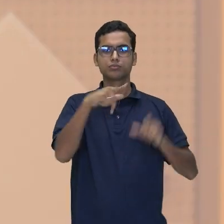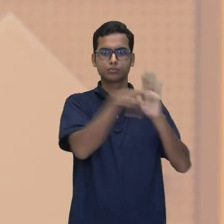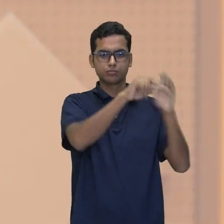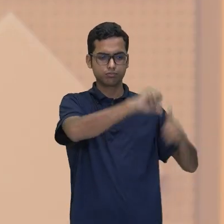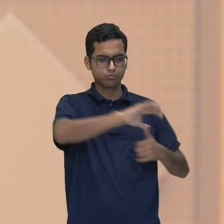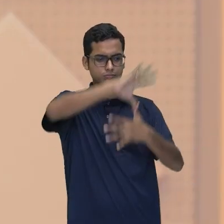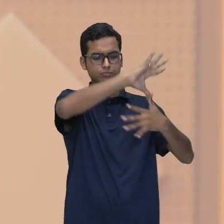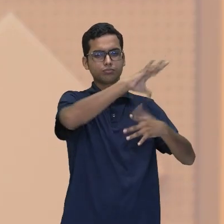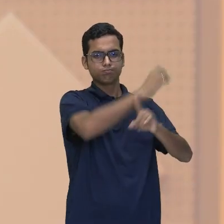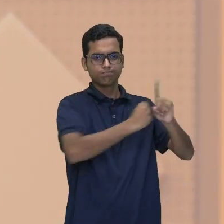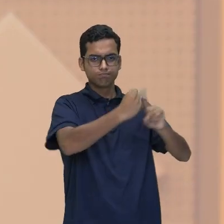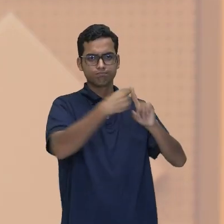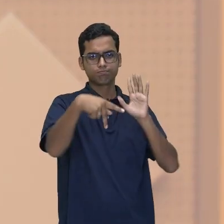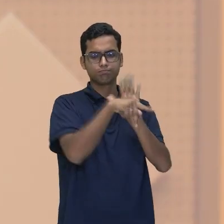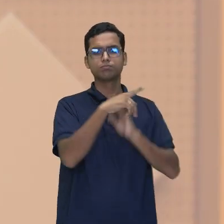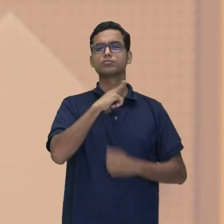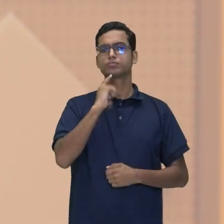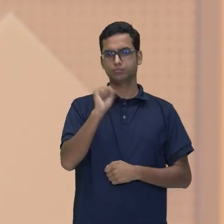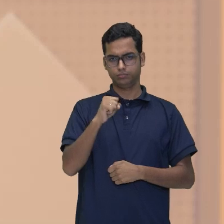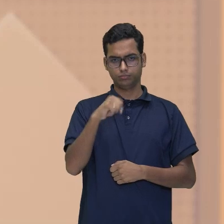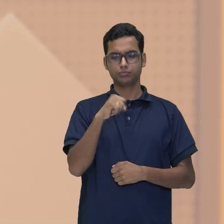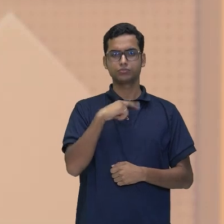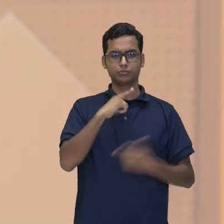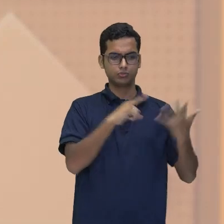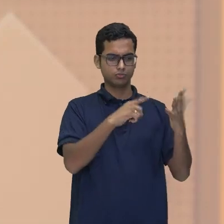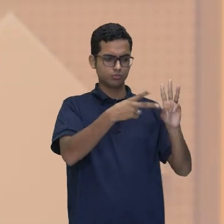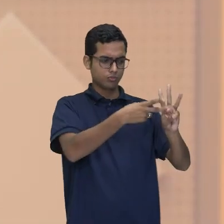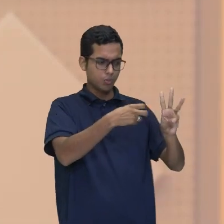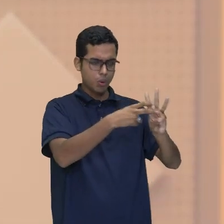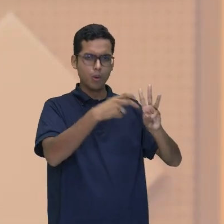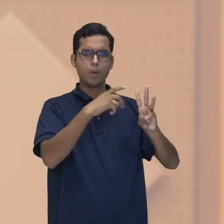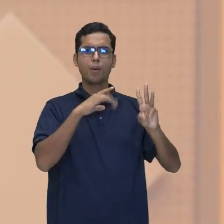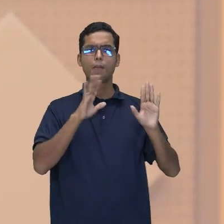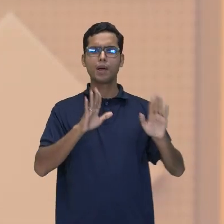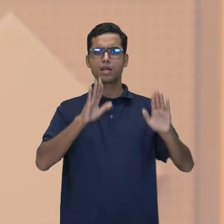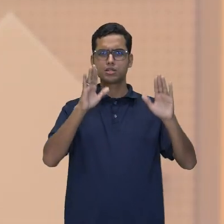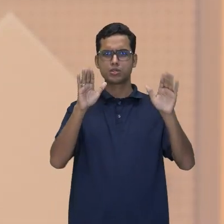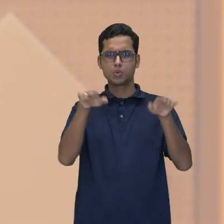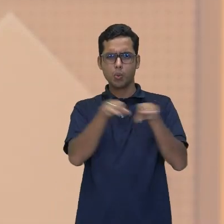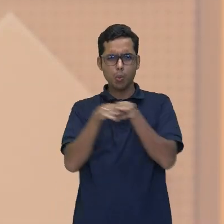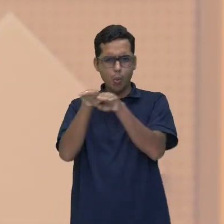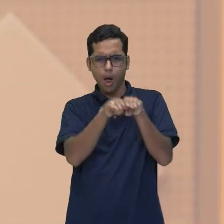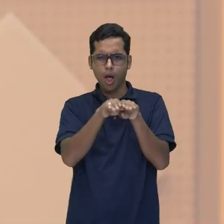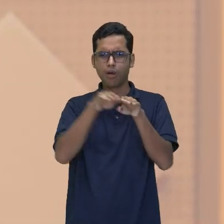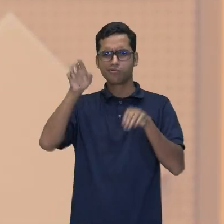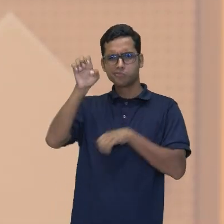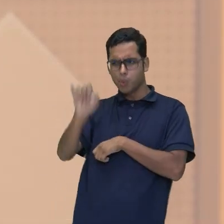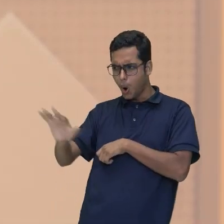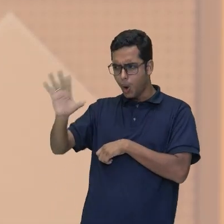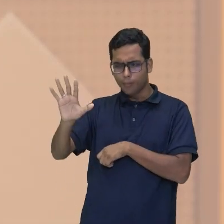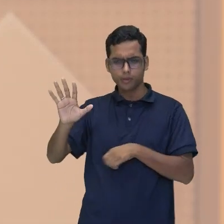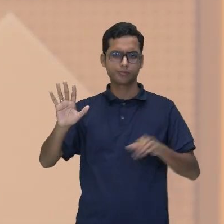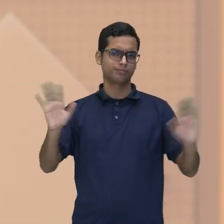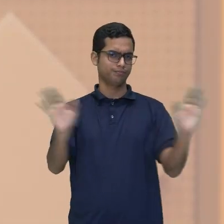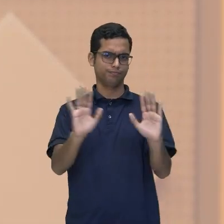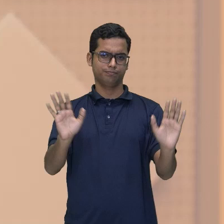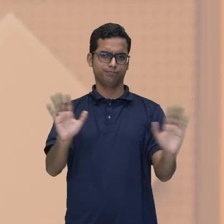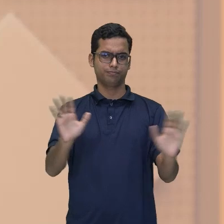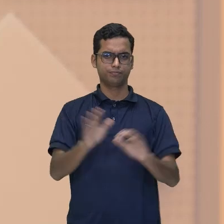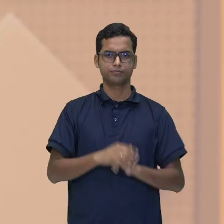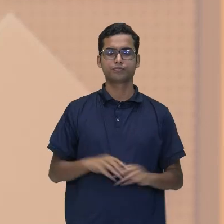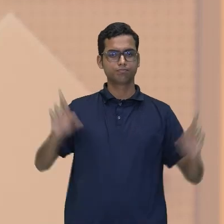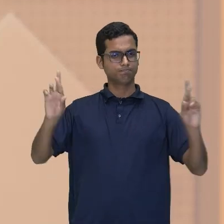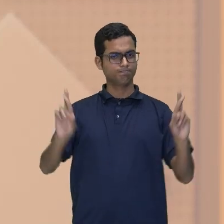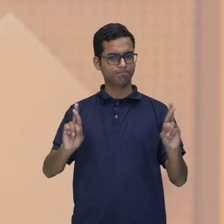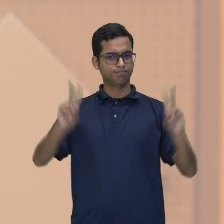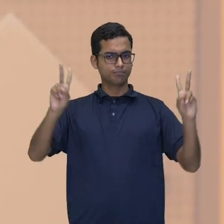americanas. Contudo, elas não eram iguais às que os europeus estavam acostumados a vivenciar. Então,